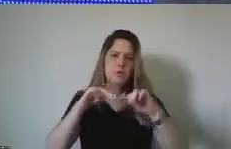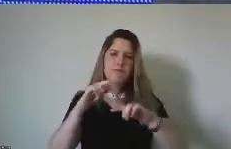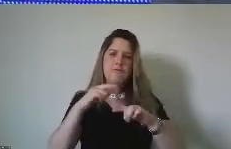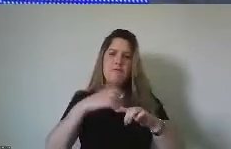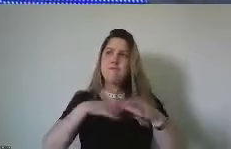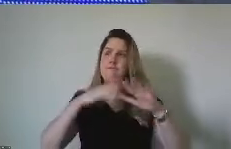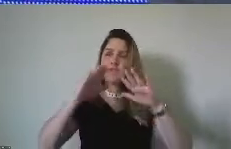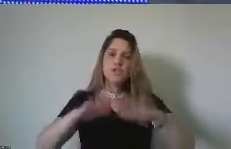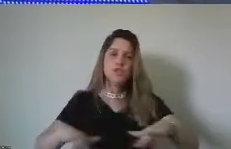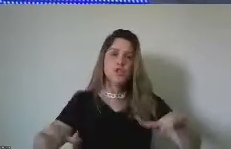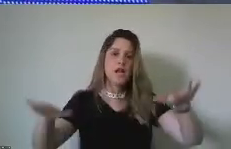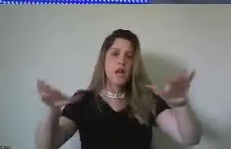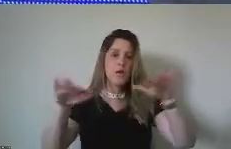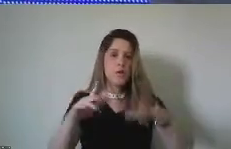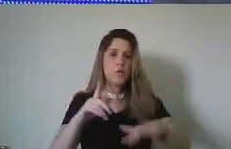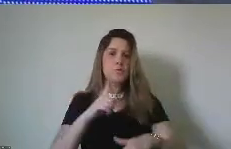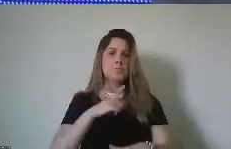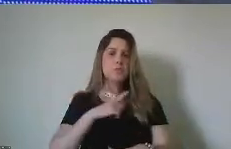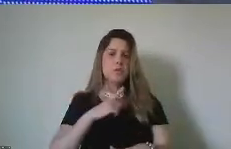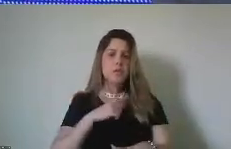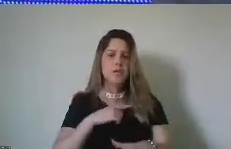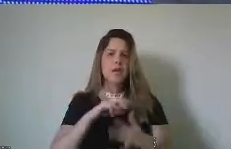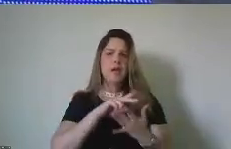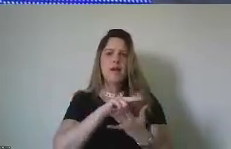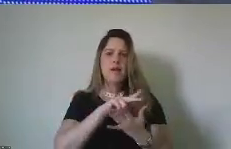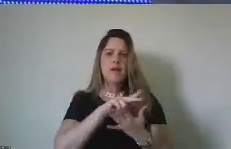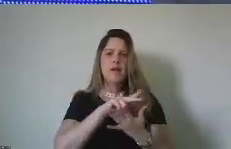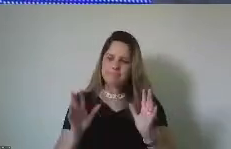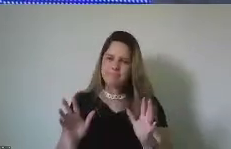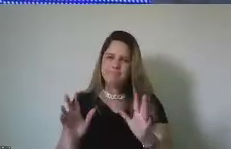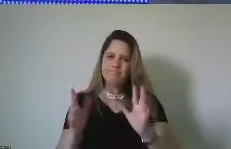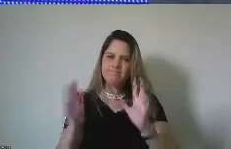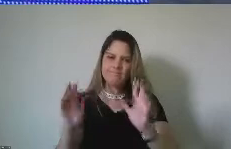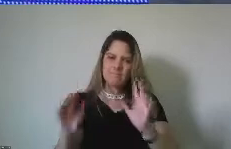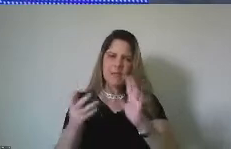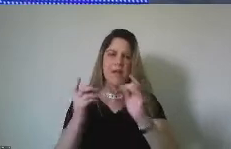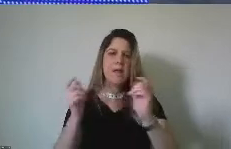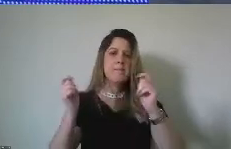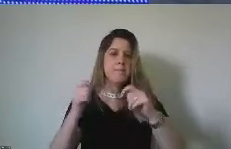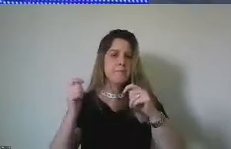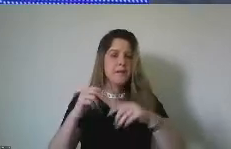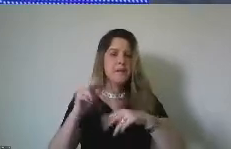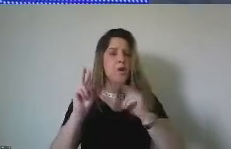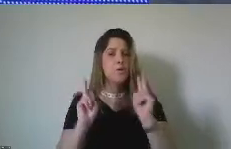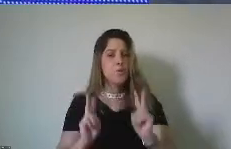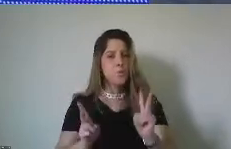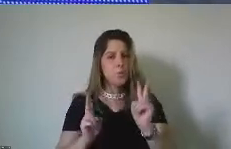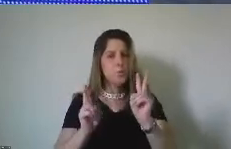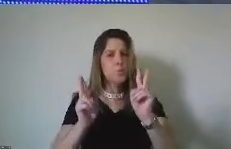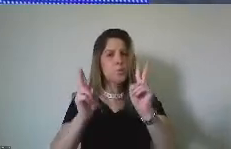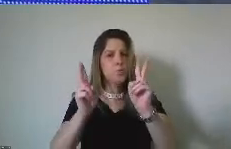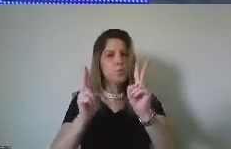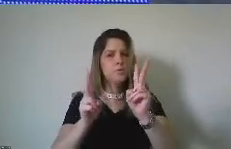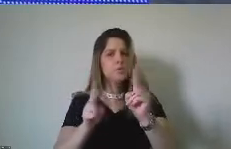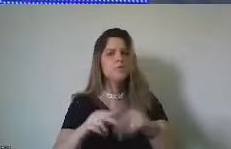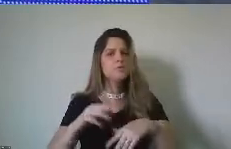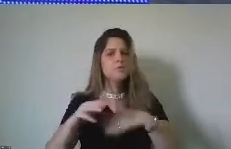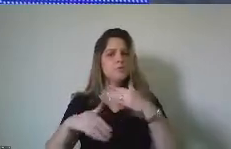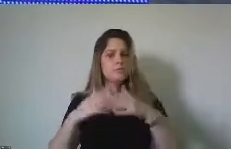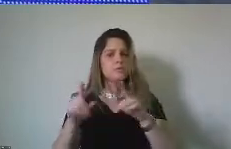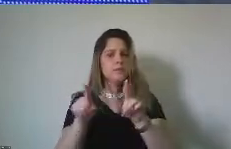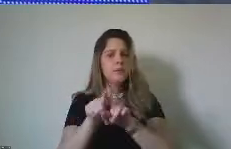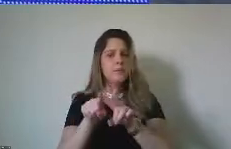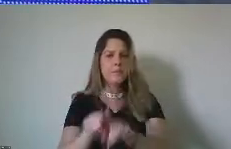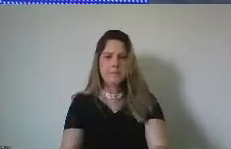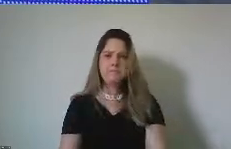gente segue sempre com debêntures incentivadas né que dá mais longevidade e BNDES quando ele se mostra atrativo também